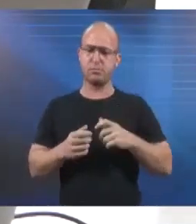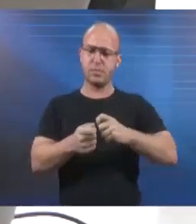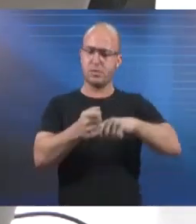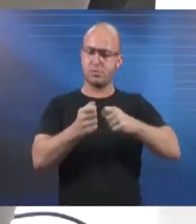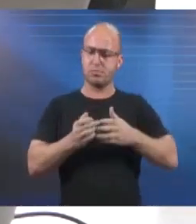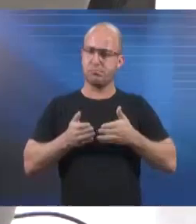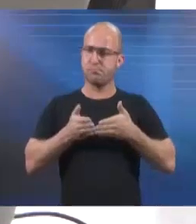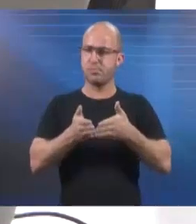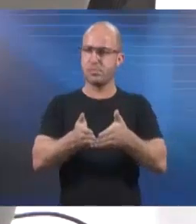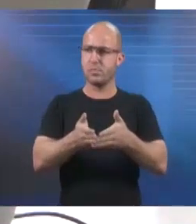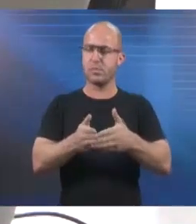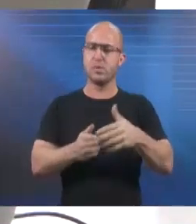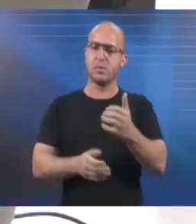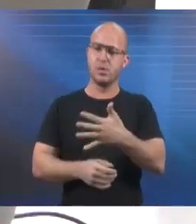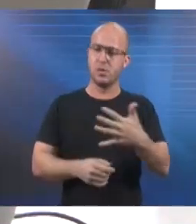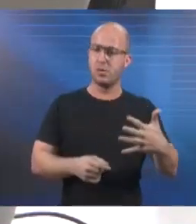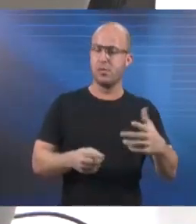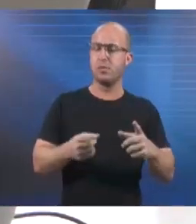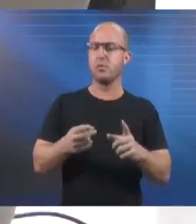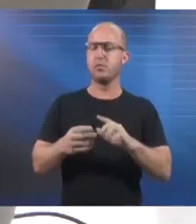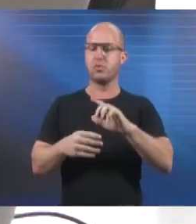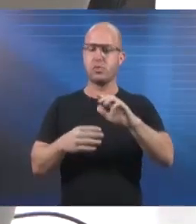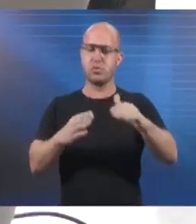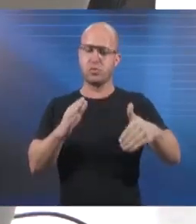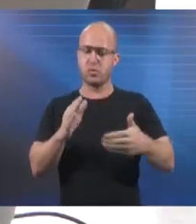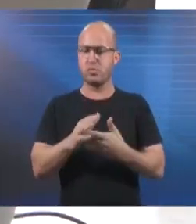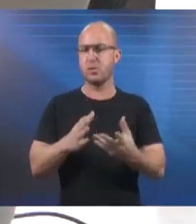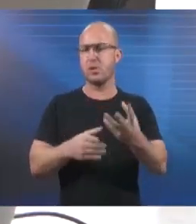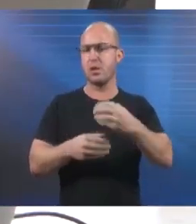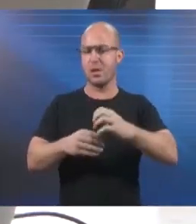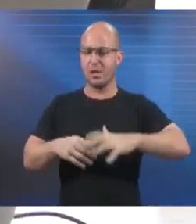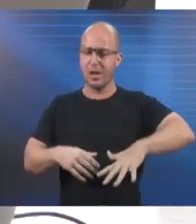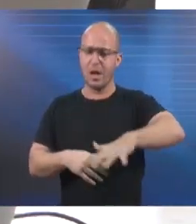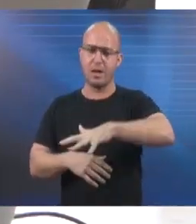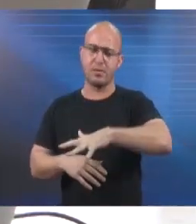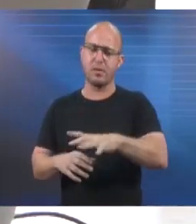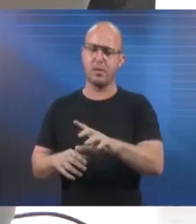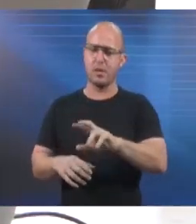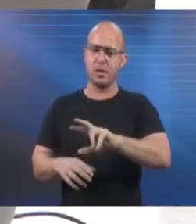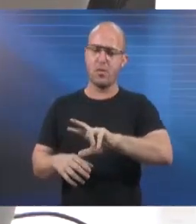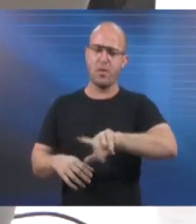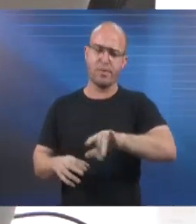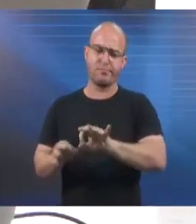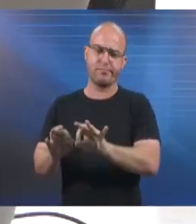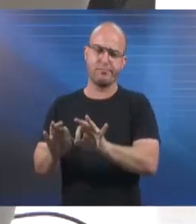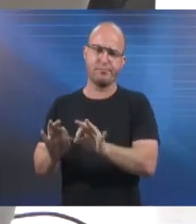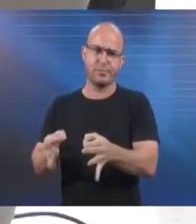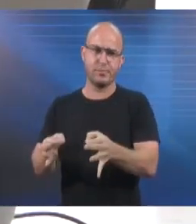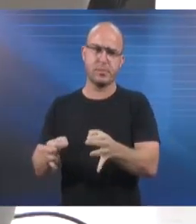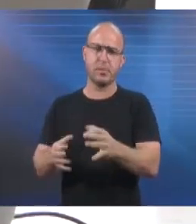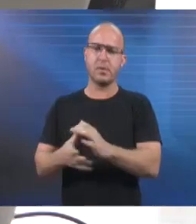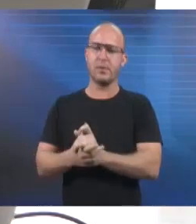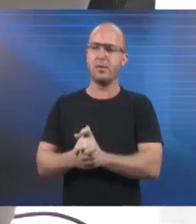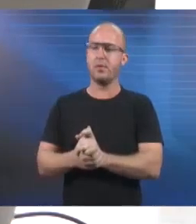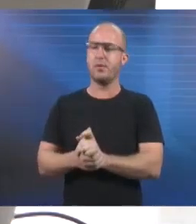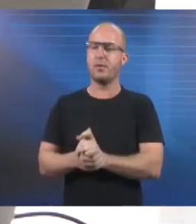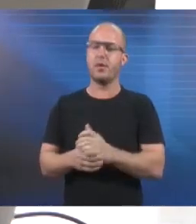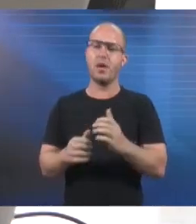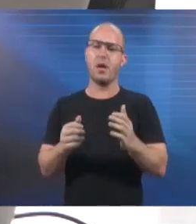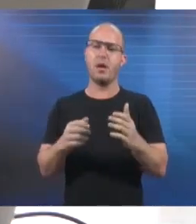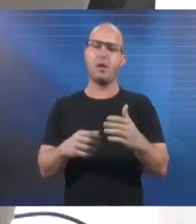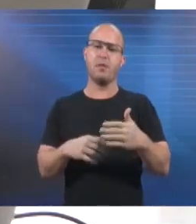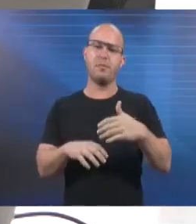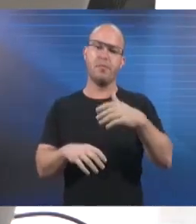impactar os peixes tudo que tem ali não é uma coisa simples aí o Prefeito quer camuflar